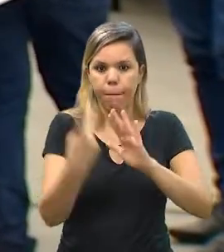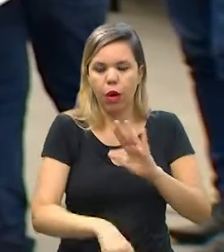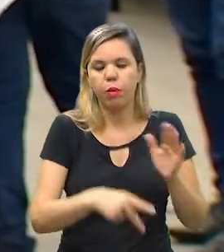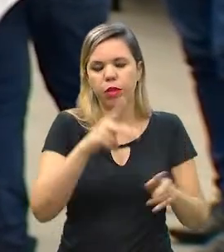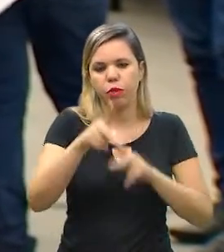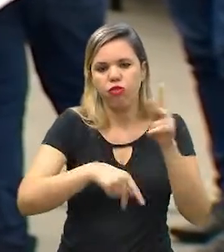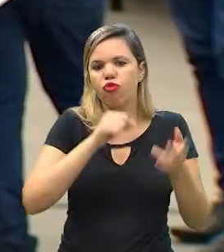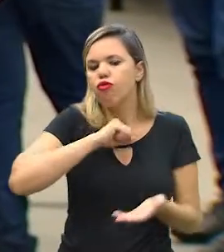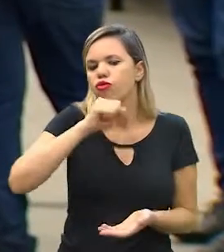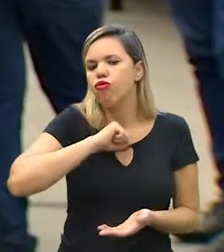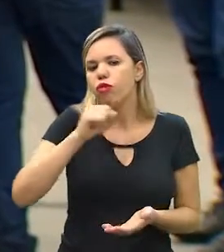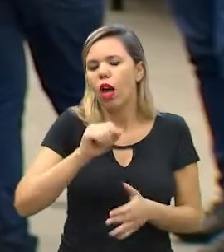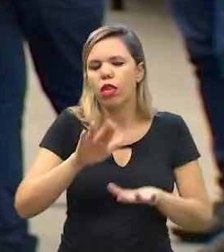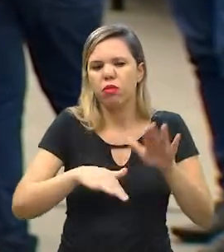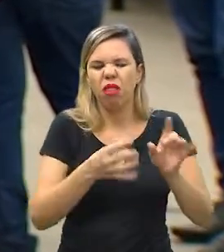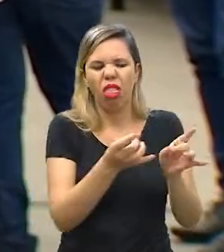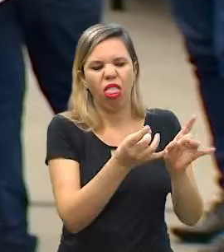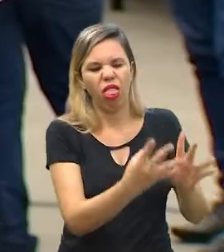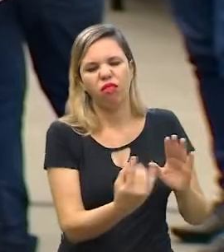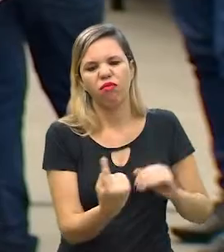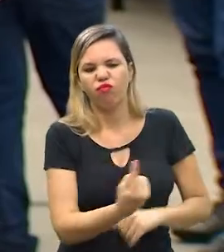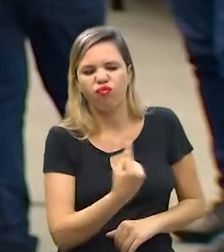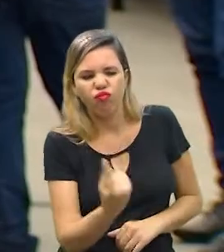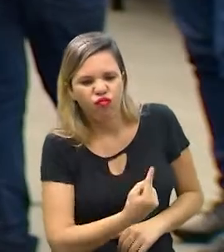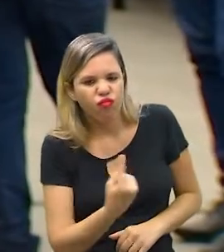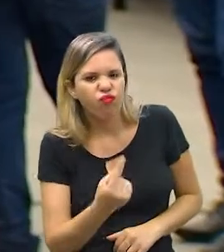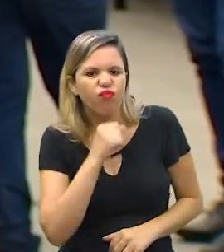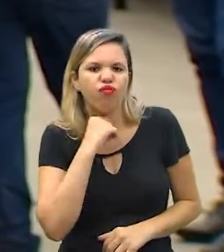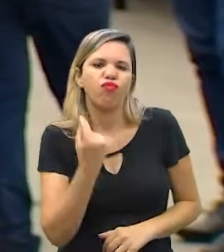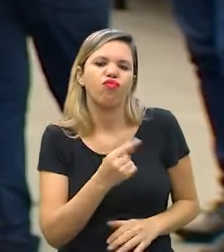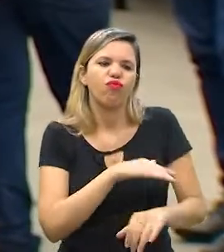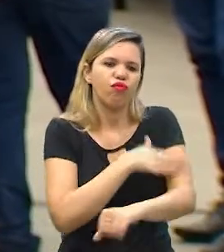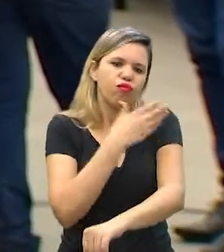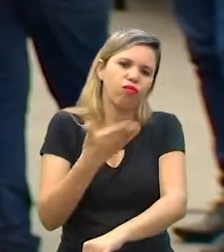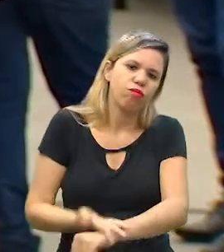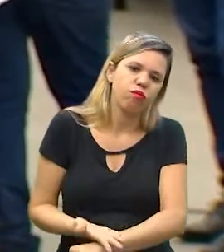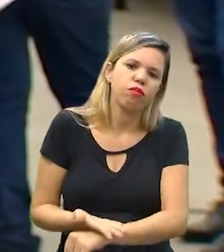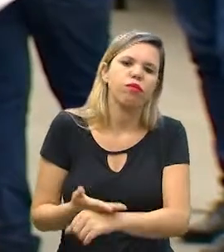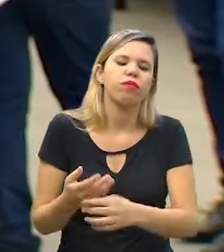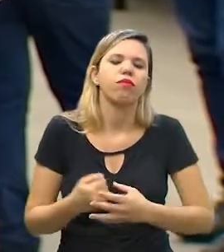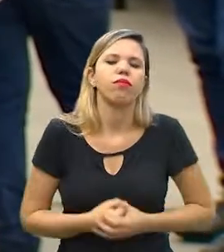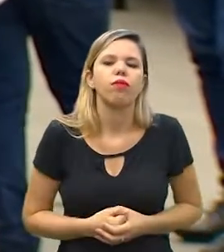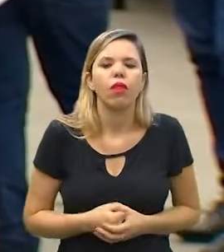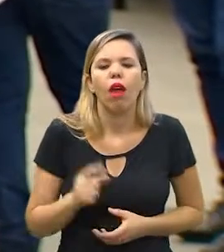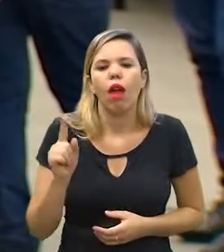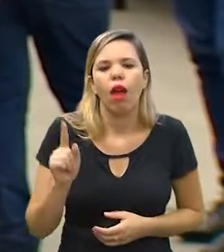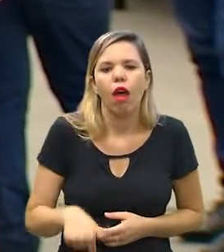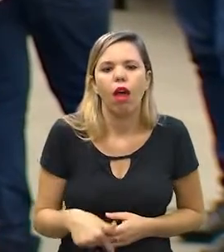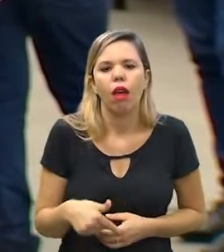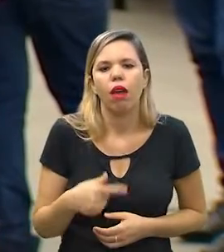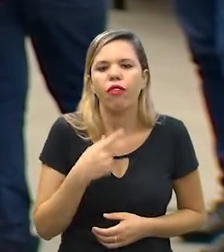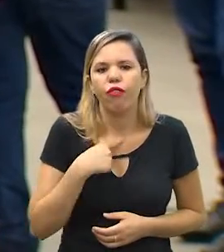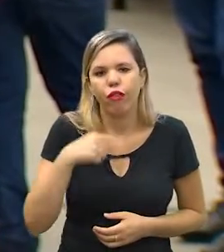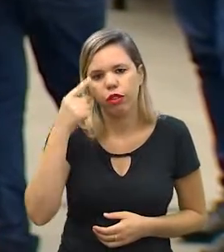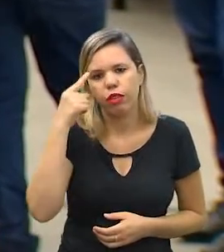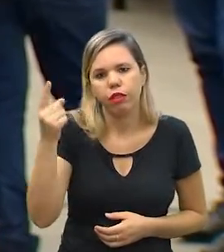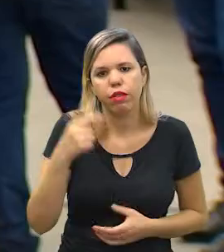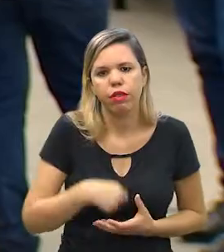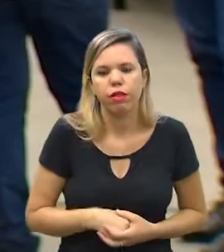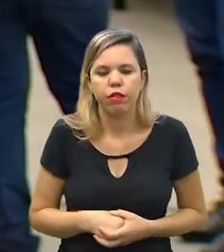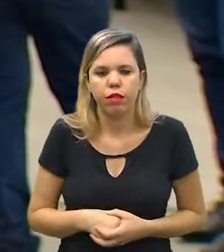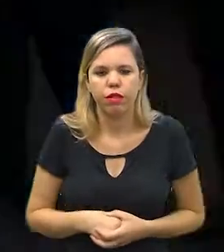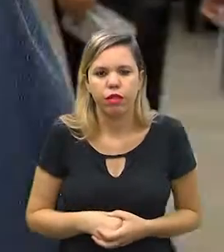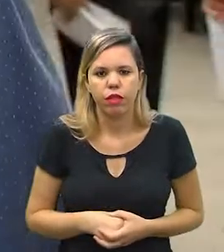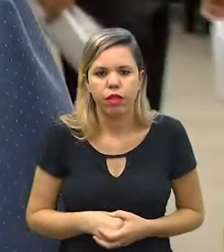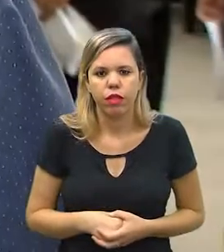muitos idosos que estão abandonado que fica sozinho então essa seria uma